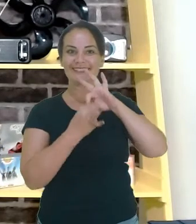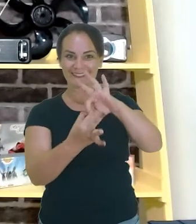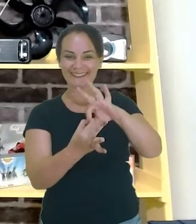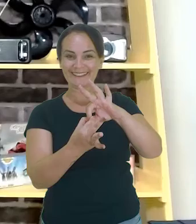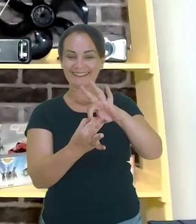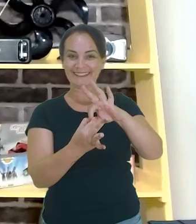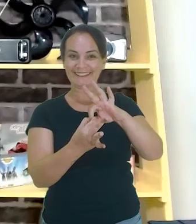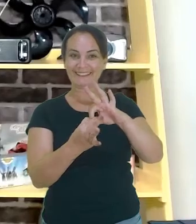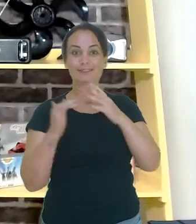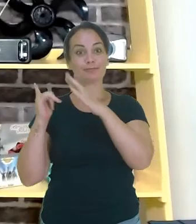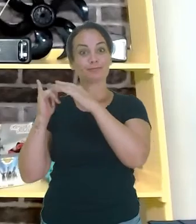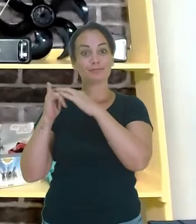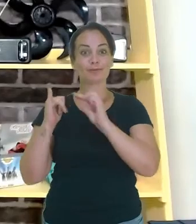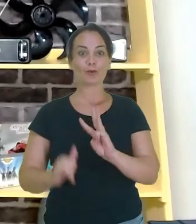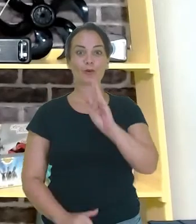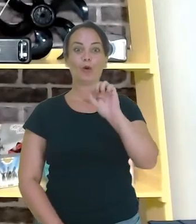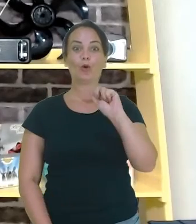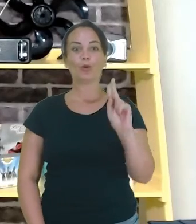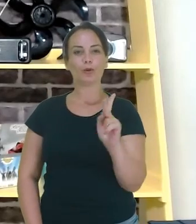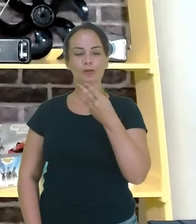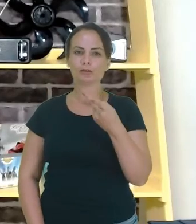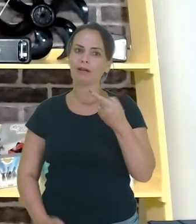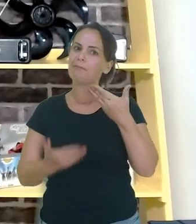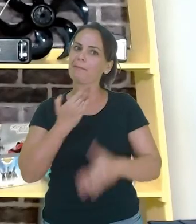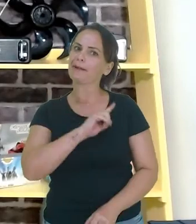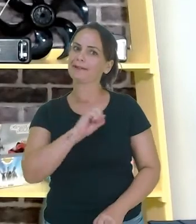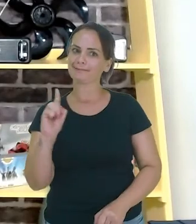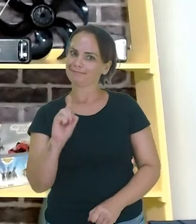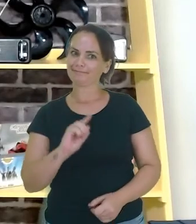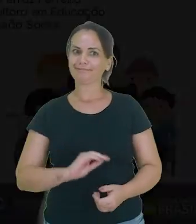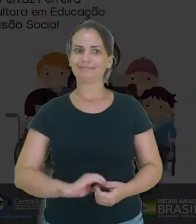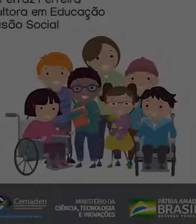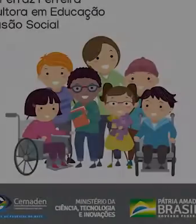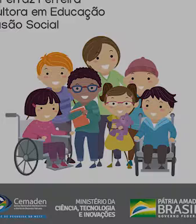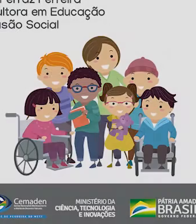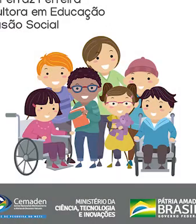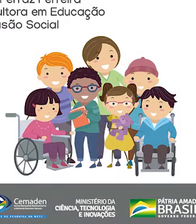Vamos brincar diretamente do canal do YouTube do programa WOSH. Você não vai perder, né?